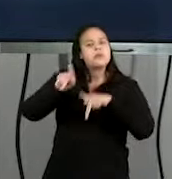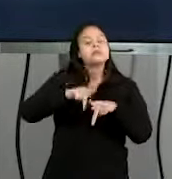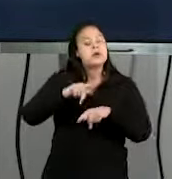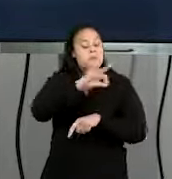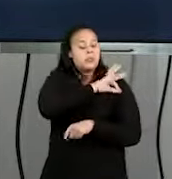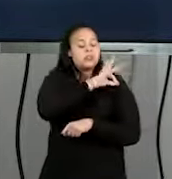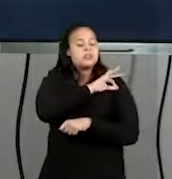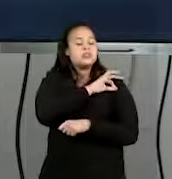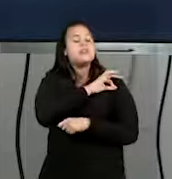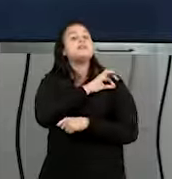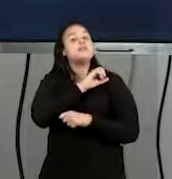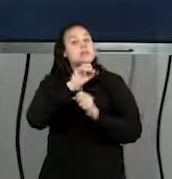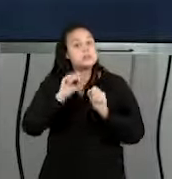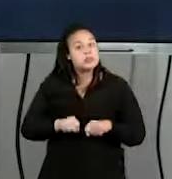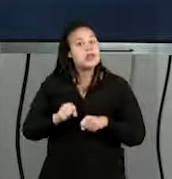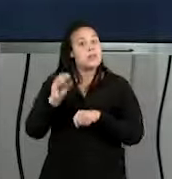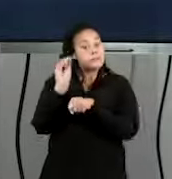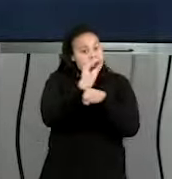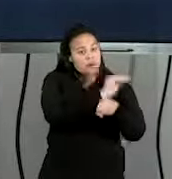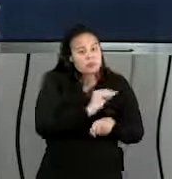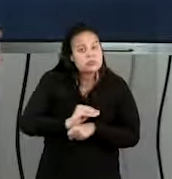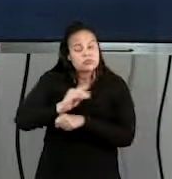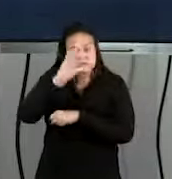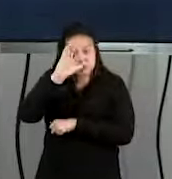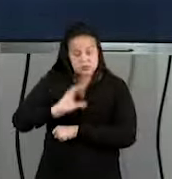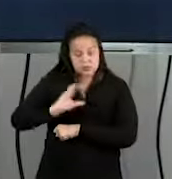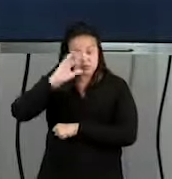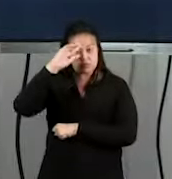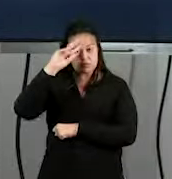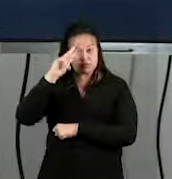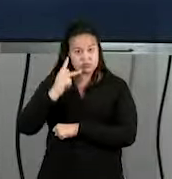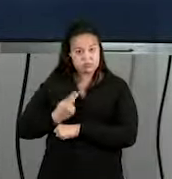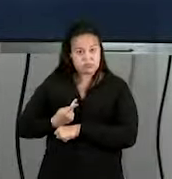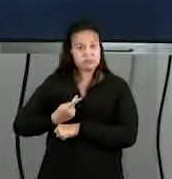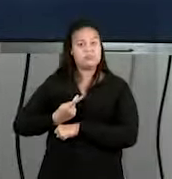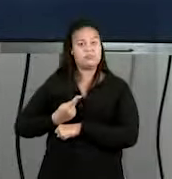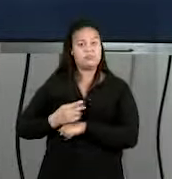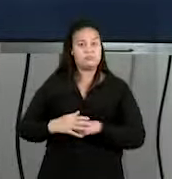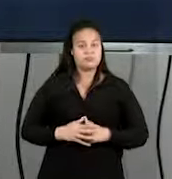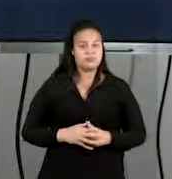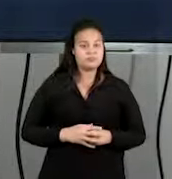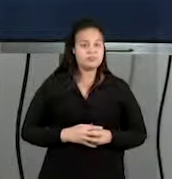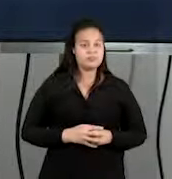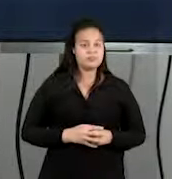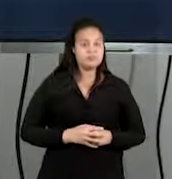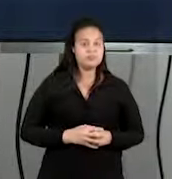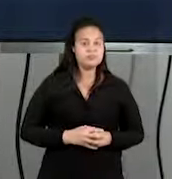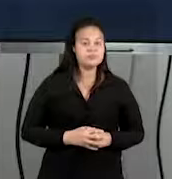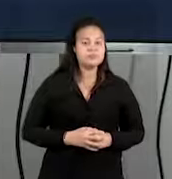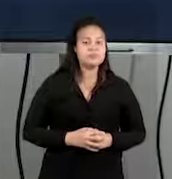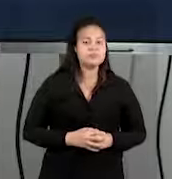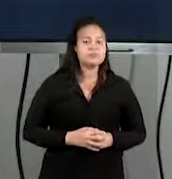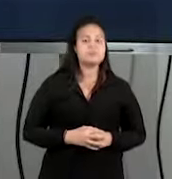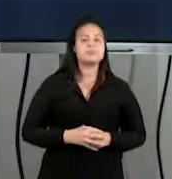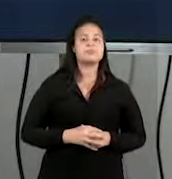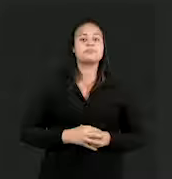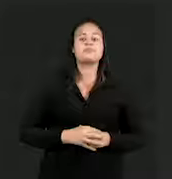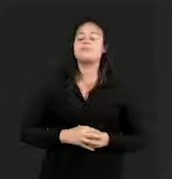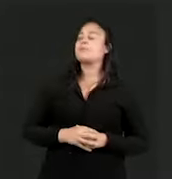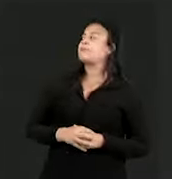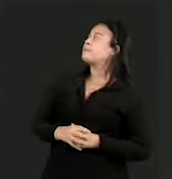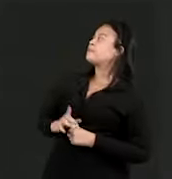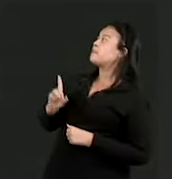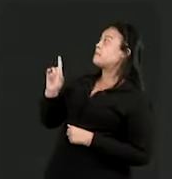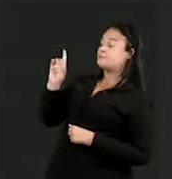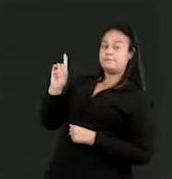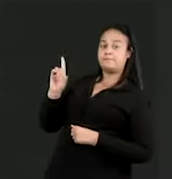está defendendo os direitos do cidadão comum, direitos humanos. Continuando. Os direitos